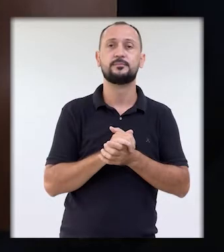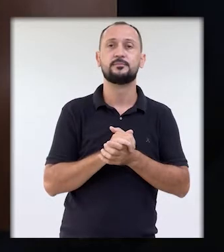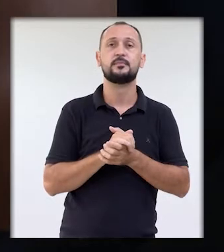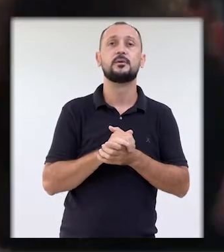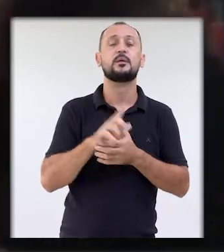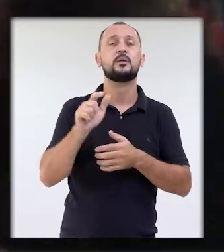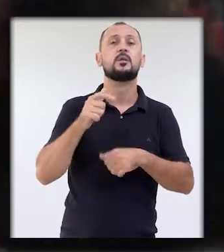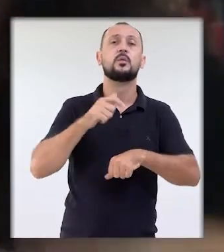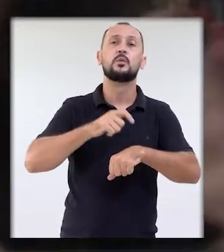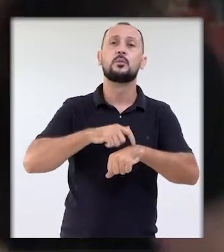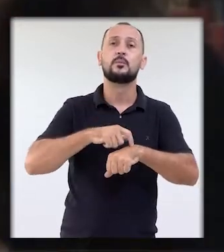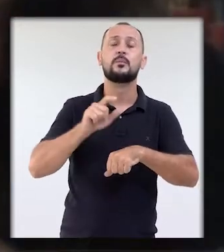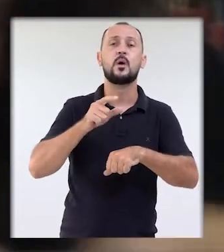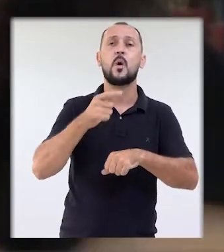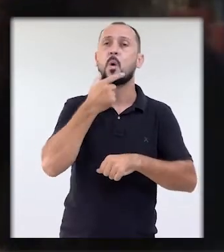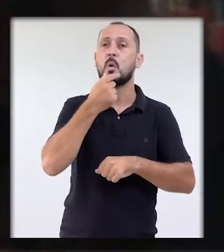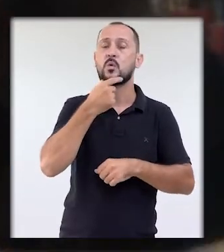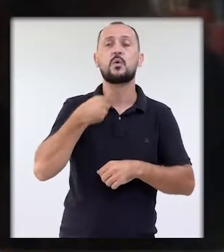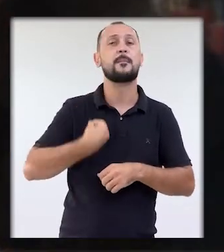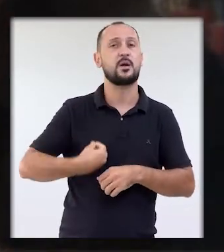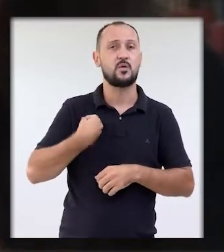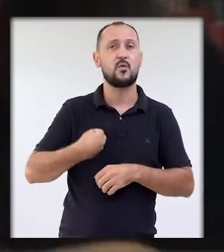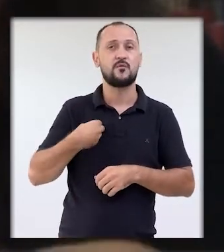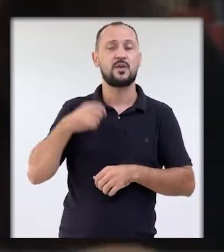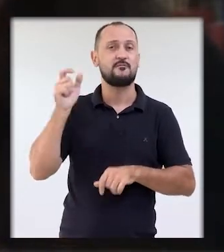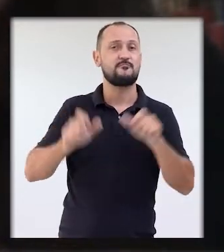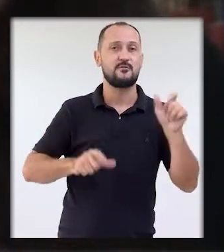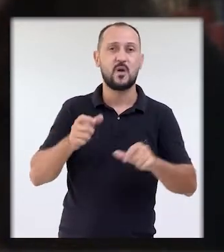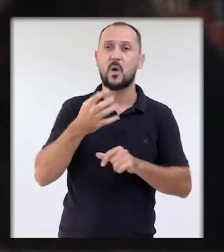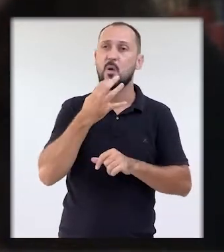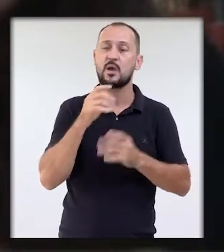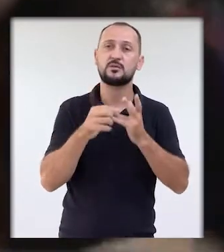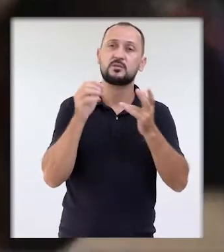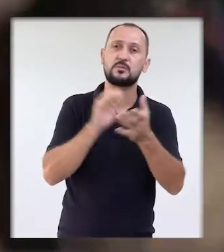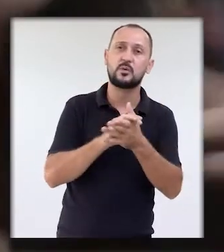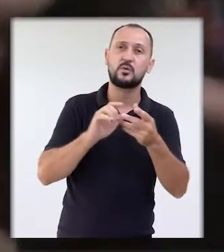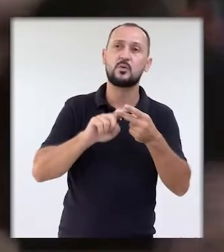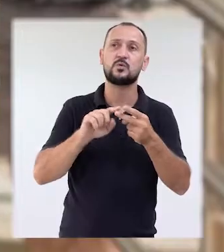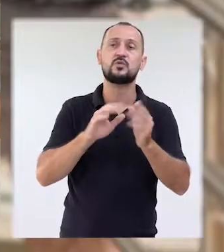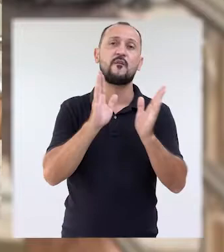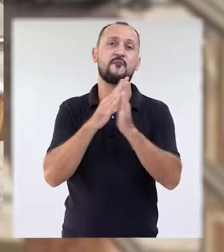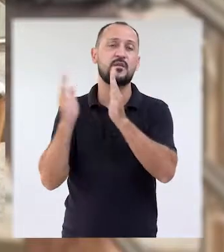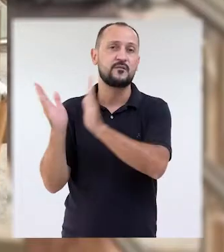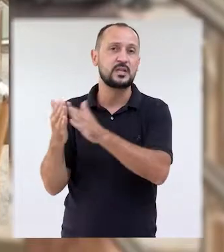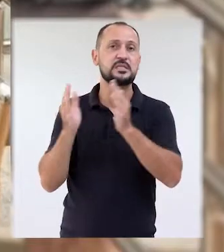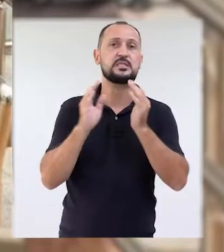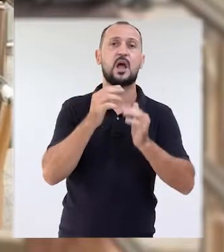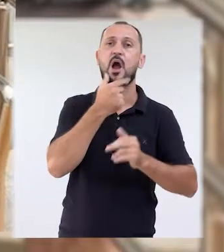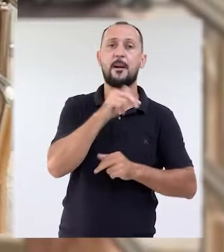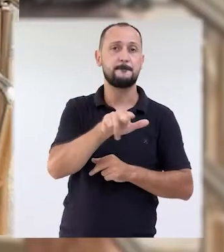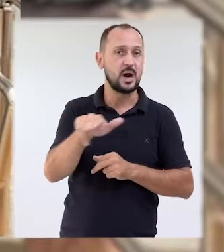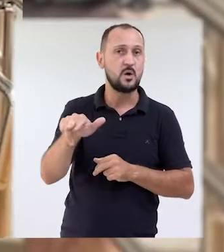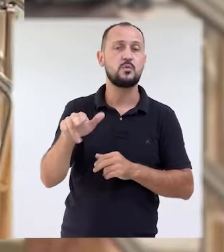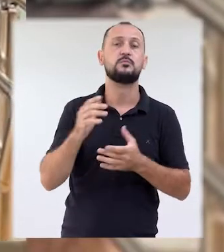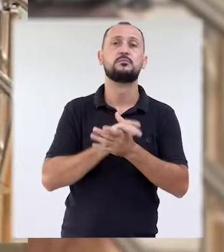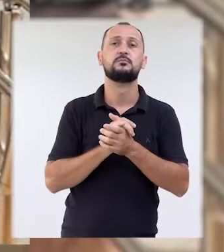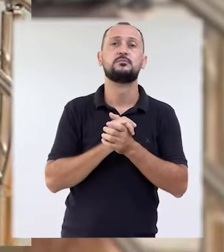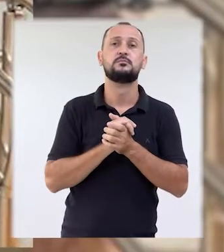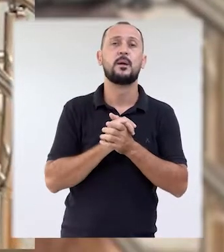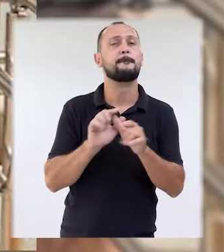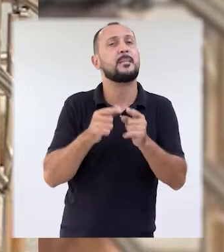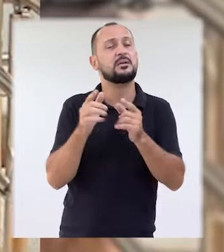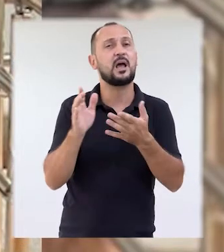também? E normalmente vão os homens do nosso convívio, assim, marido, ou vizinho, ou irmão,